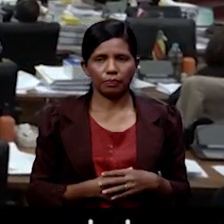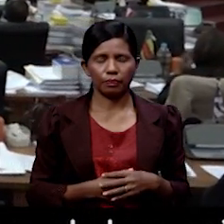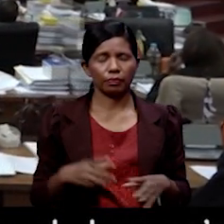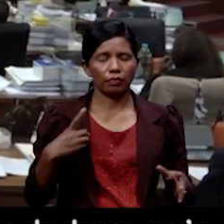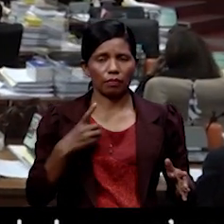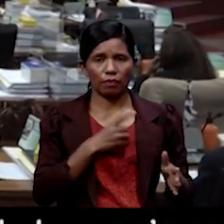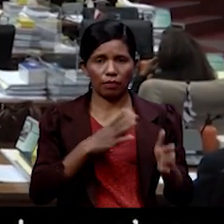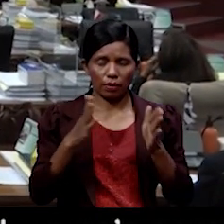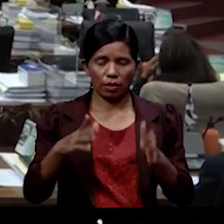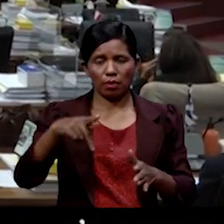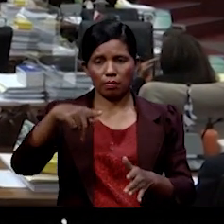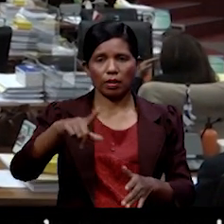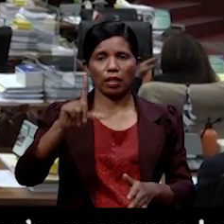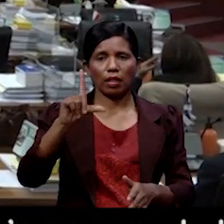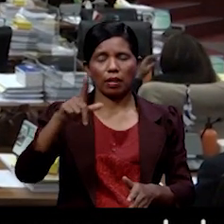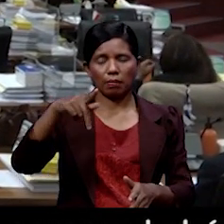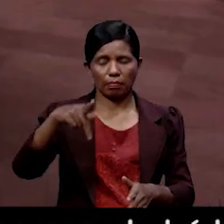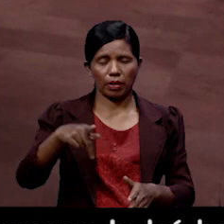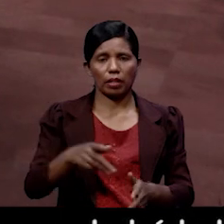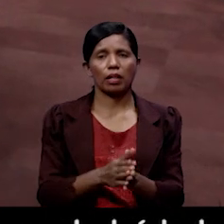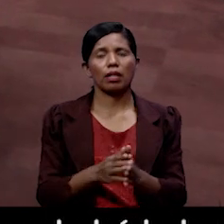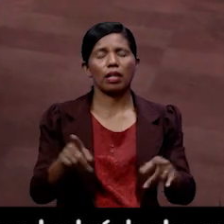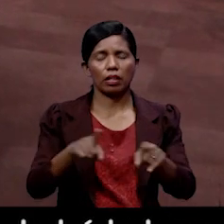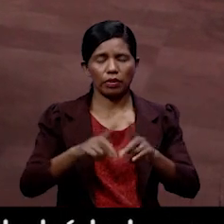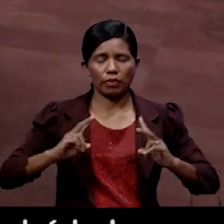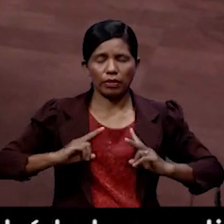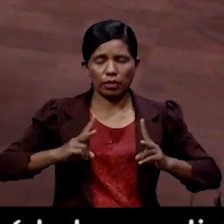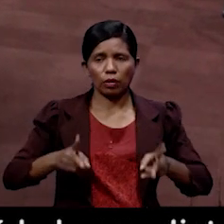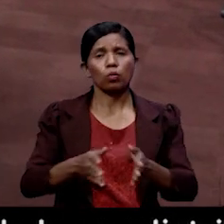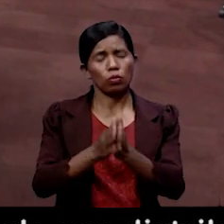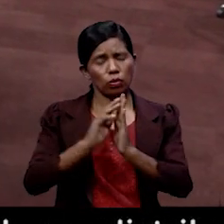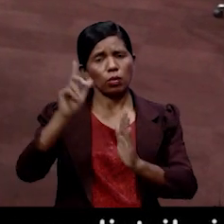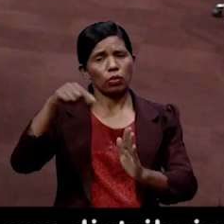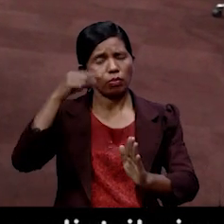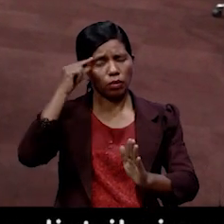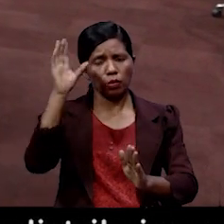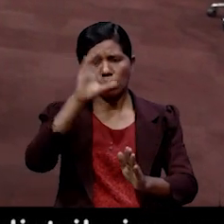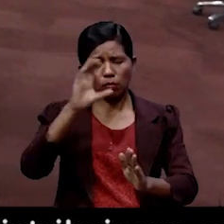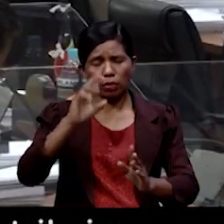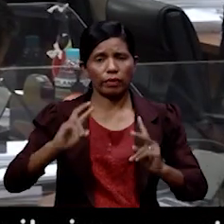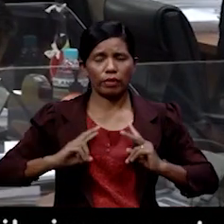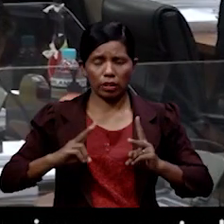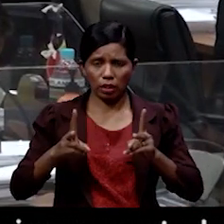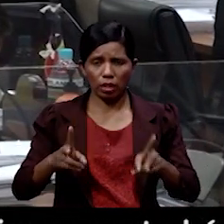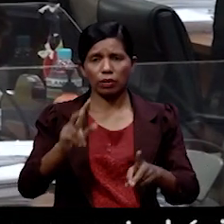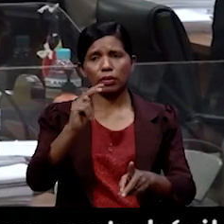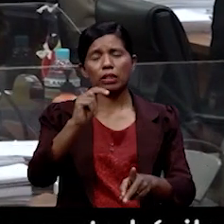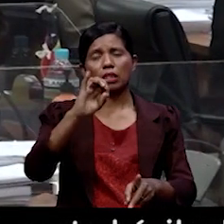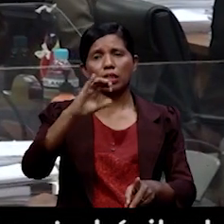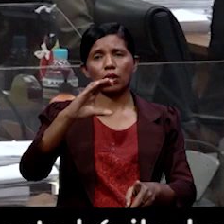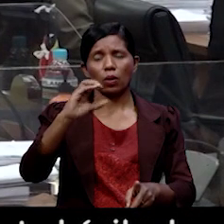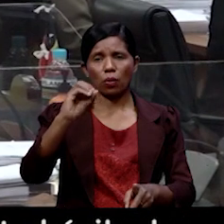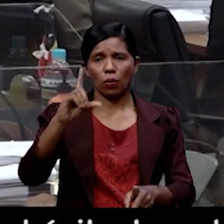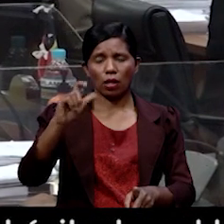Deputado PLP Cornélio Gama Eliseta e no Darmoço Veterano Ida Exige Governo Atubuca Tuir Saudoso Nicolau Lobato, o